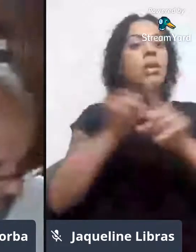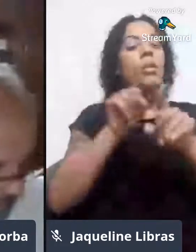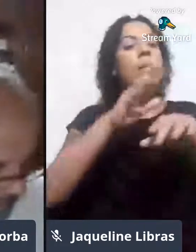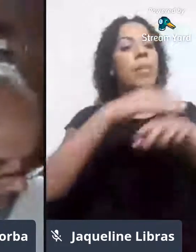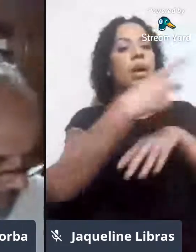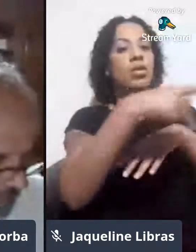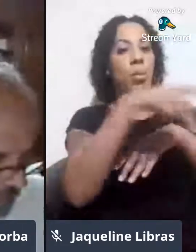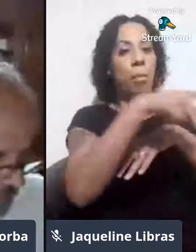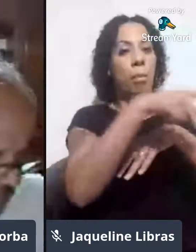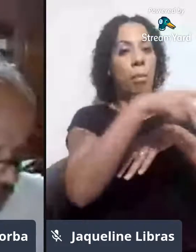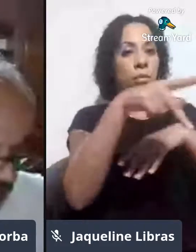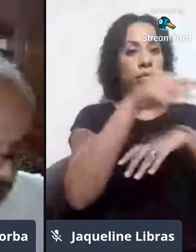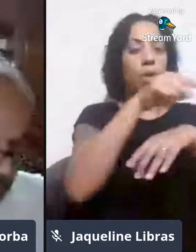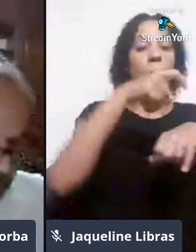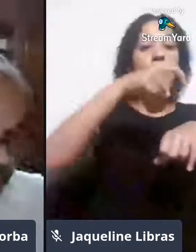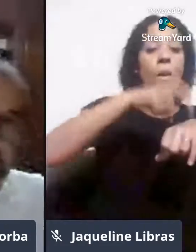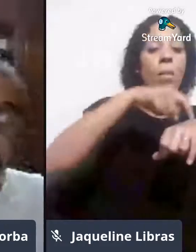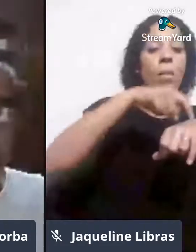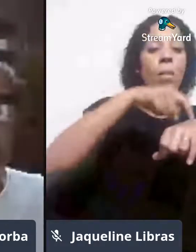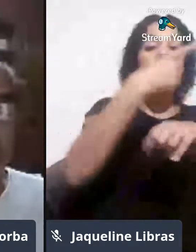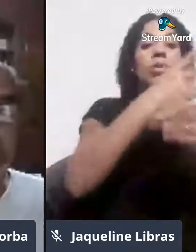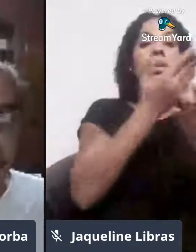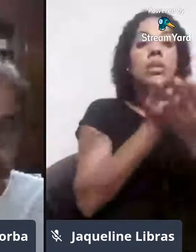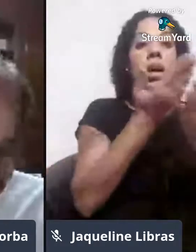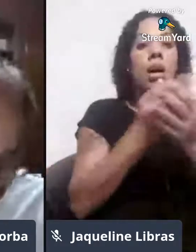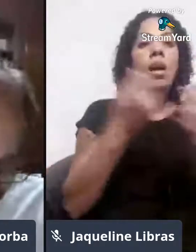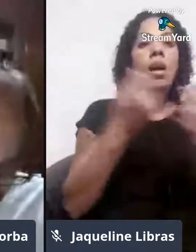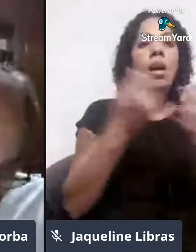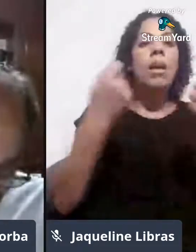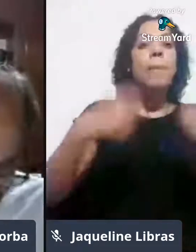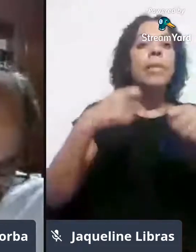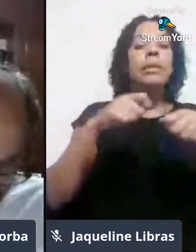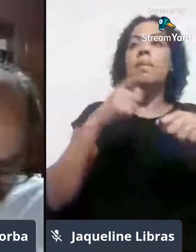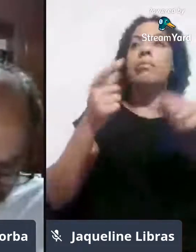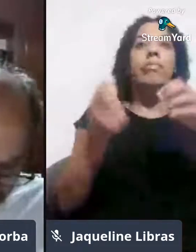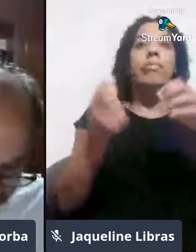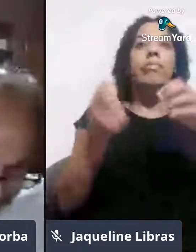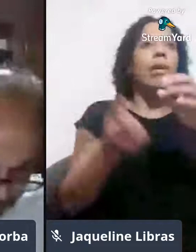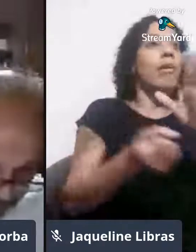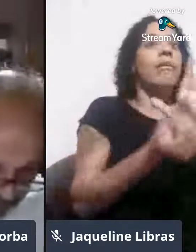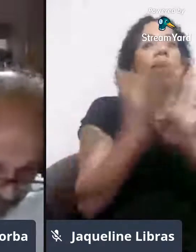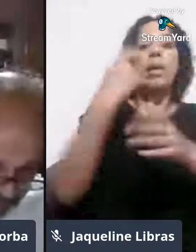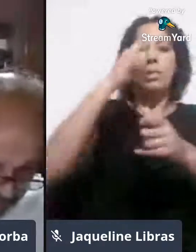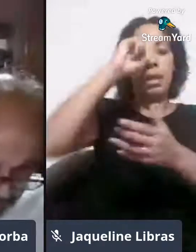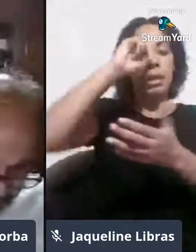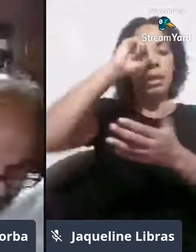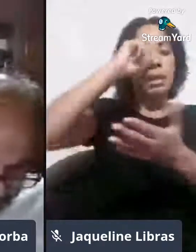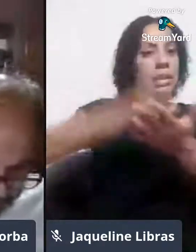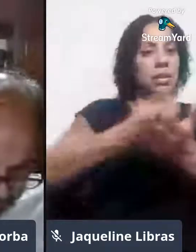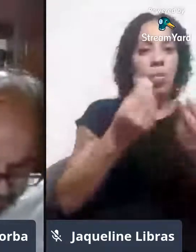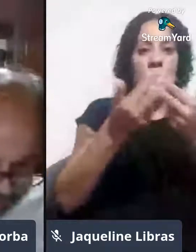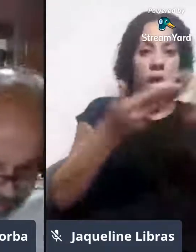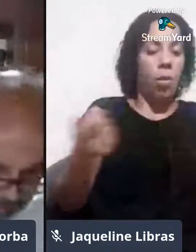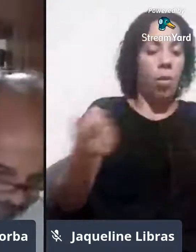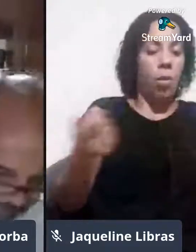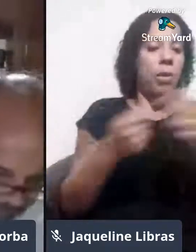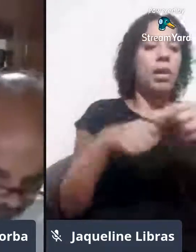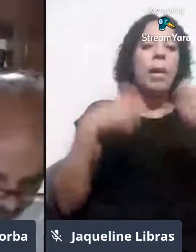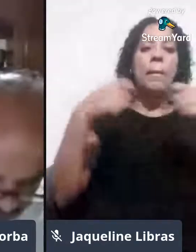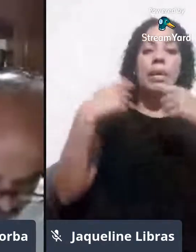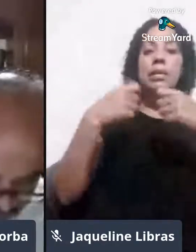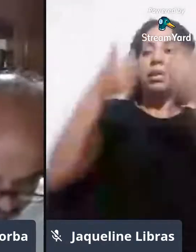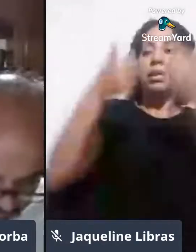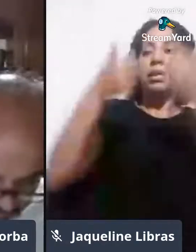no momento das suas aulas, tem que tomar diversas decisões, né, tem que lidar com situações